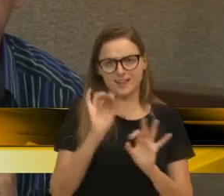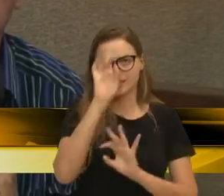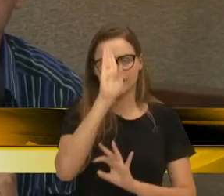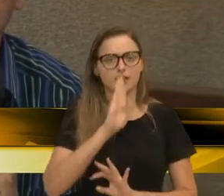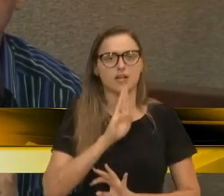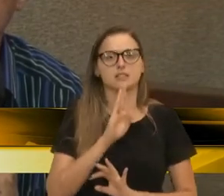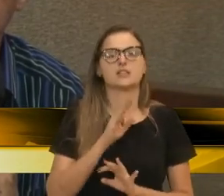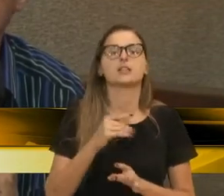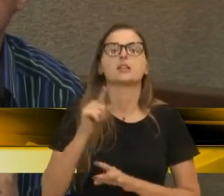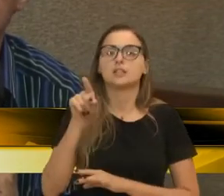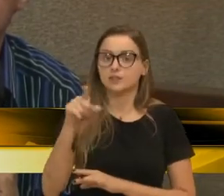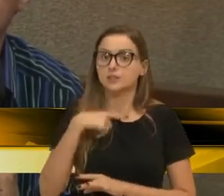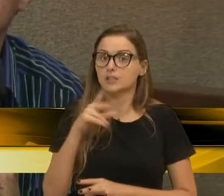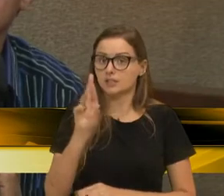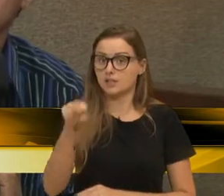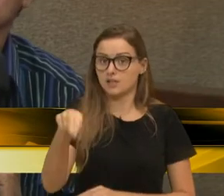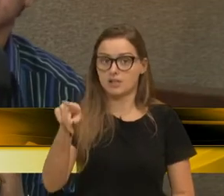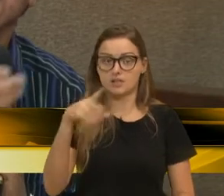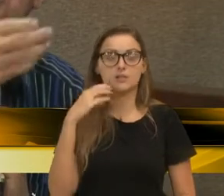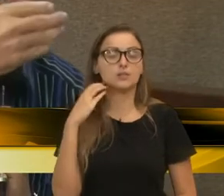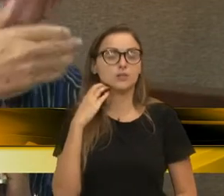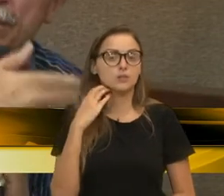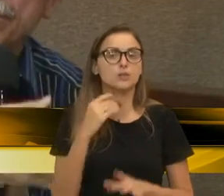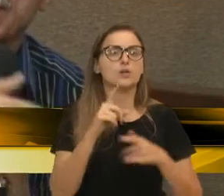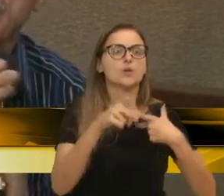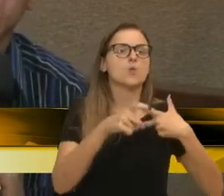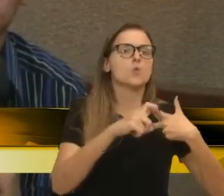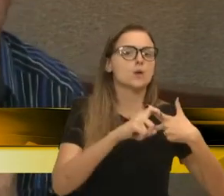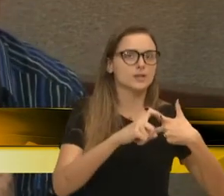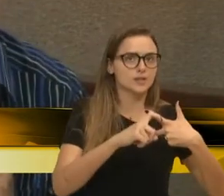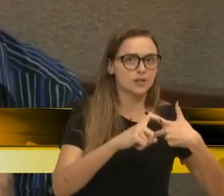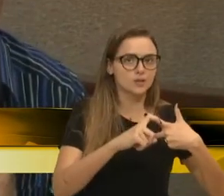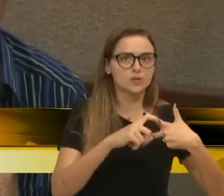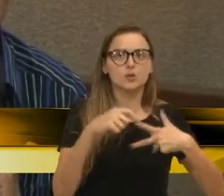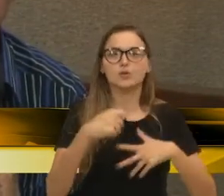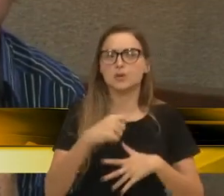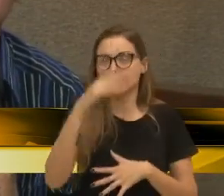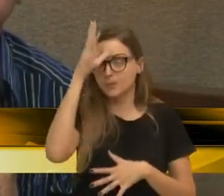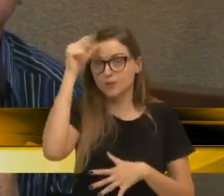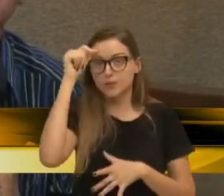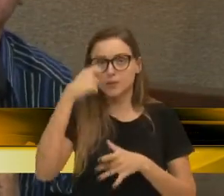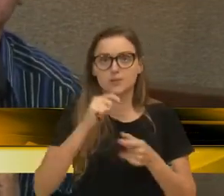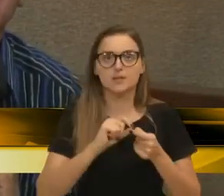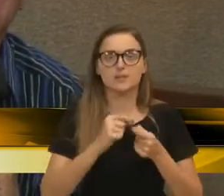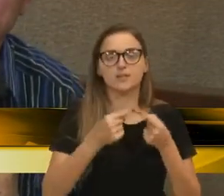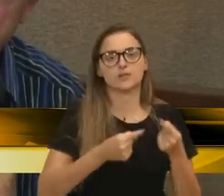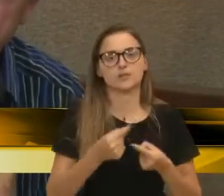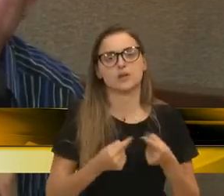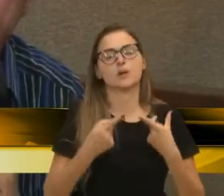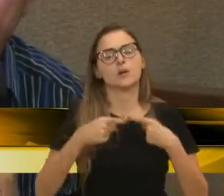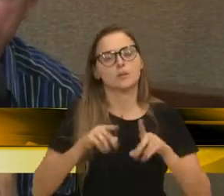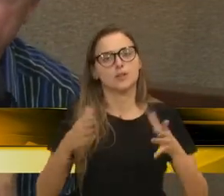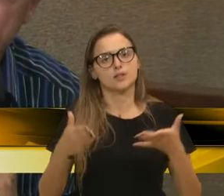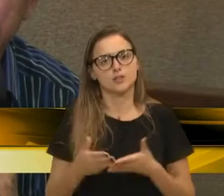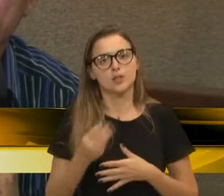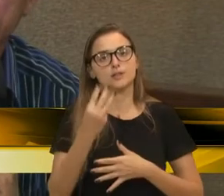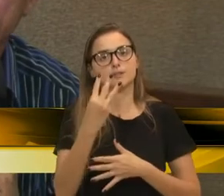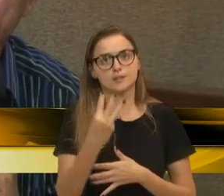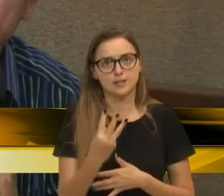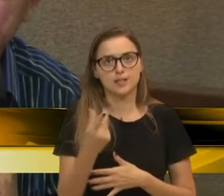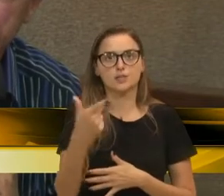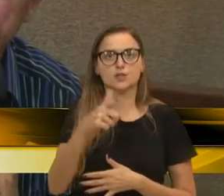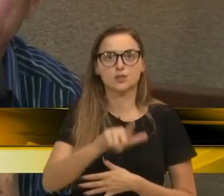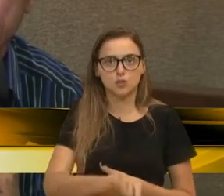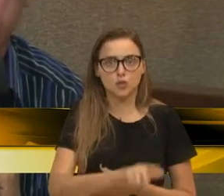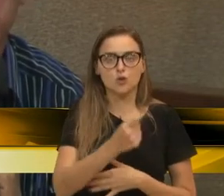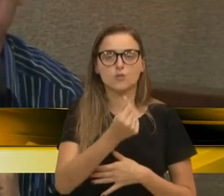Vossa Excelência tem toda a razão. Então, o Executivo tem que provocar essa discussão, mas nós estamos na 3ª renovação de